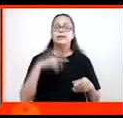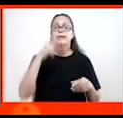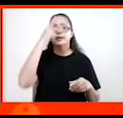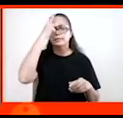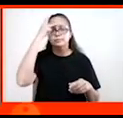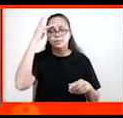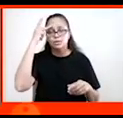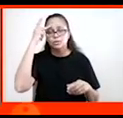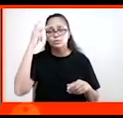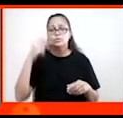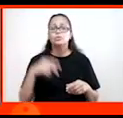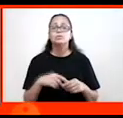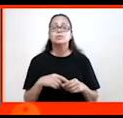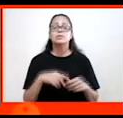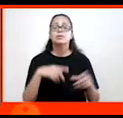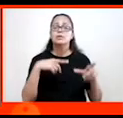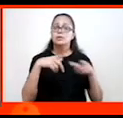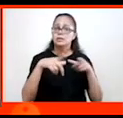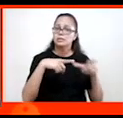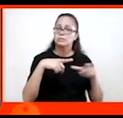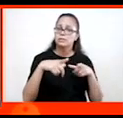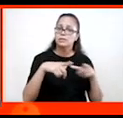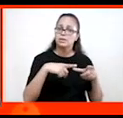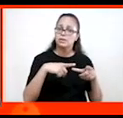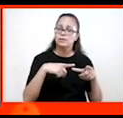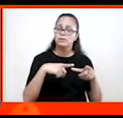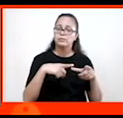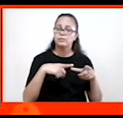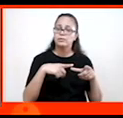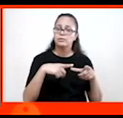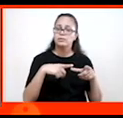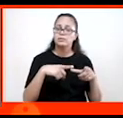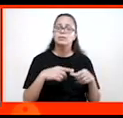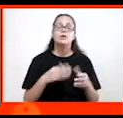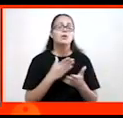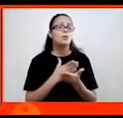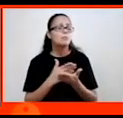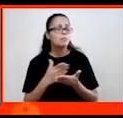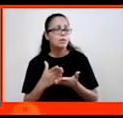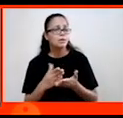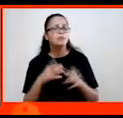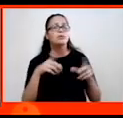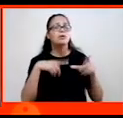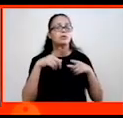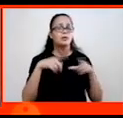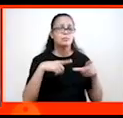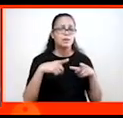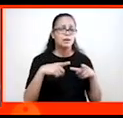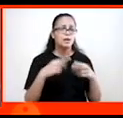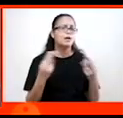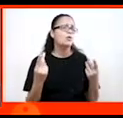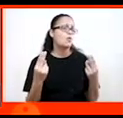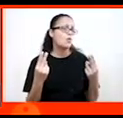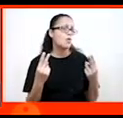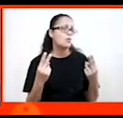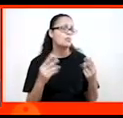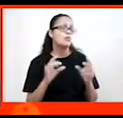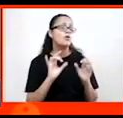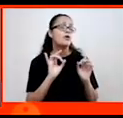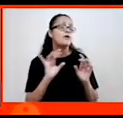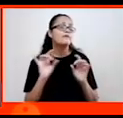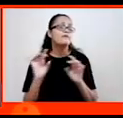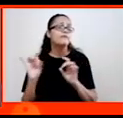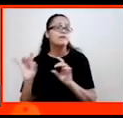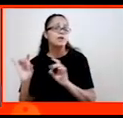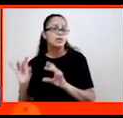trabalhavam para si mesmos, né, produzindo seus próprios produtos, eles passaram a trabalhar aí na manufatura. De que forma? Vendendo a sua